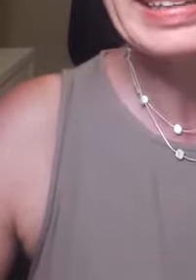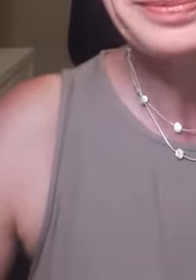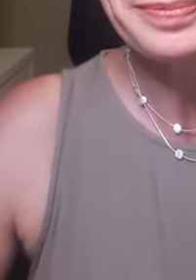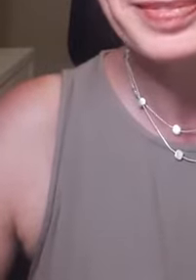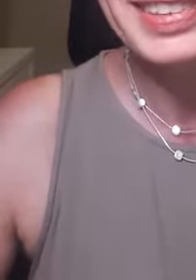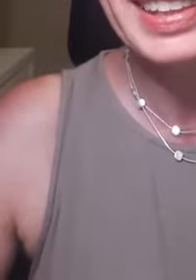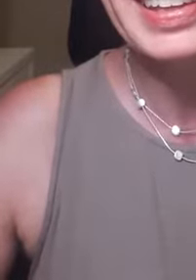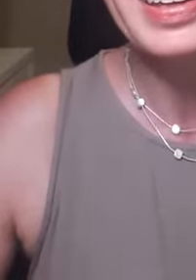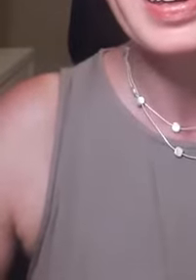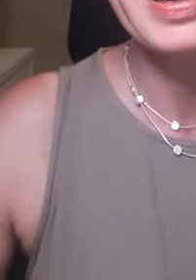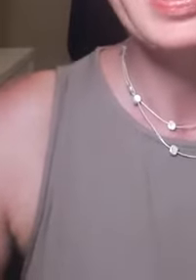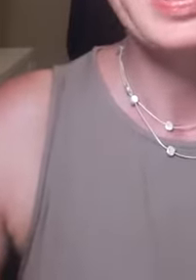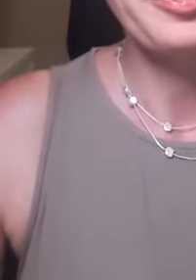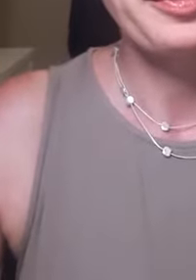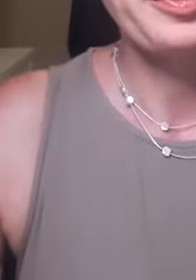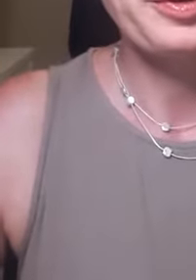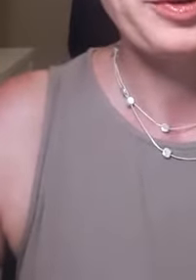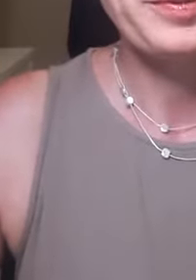Emanuele.